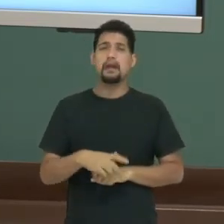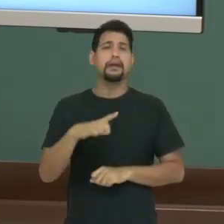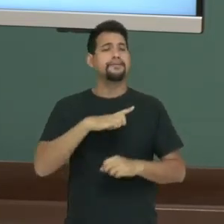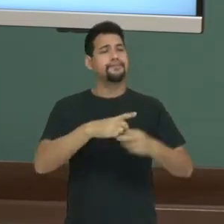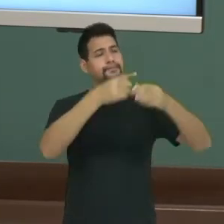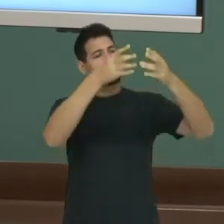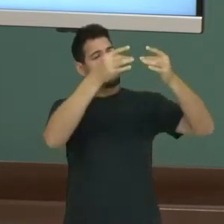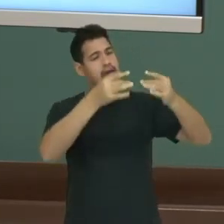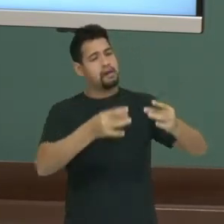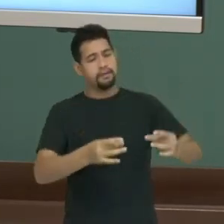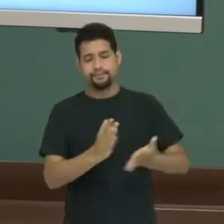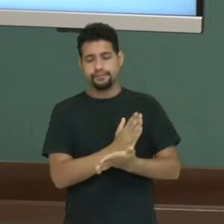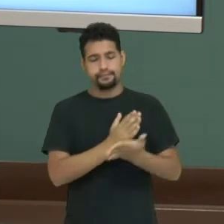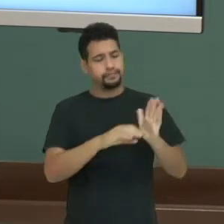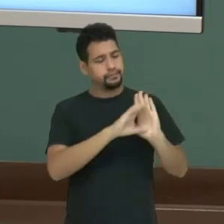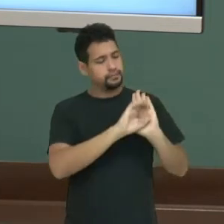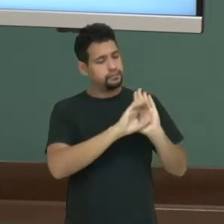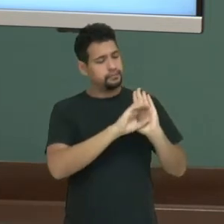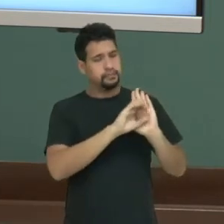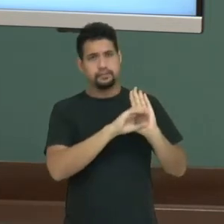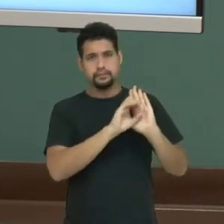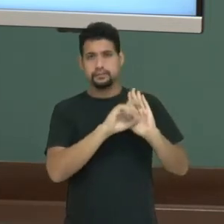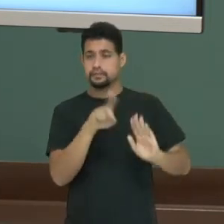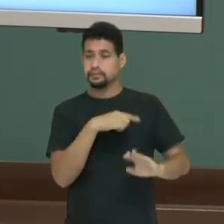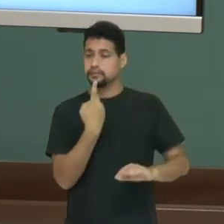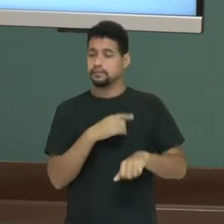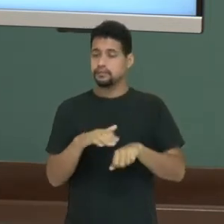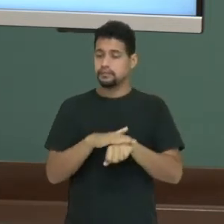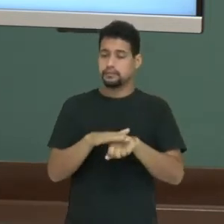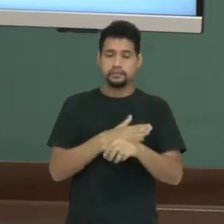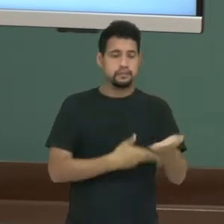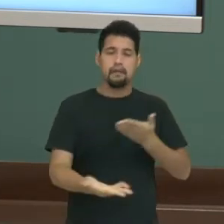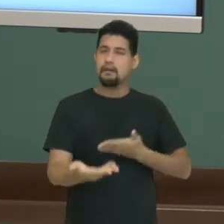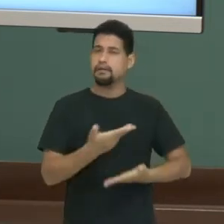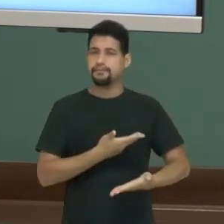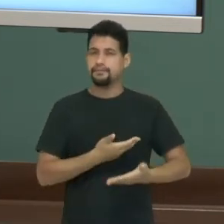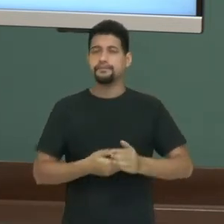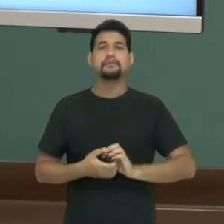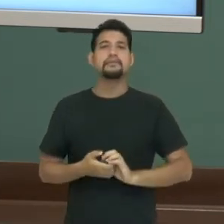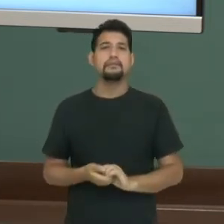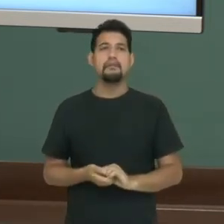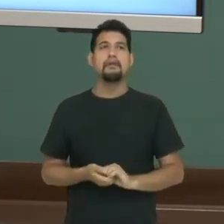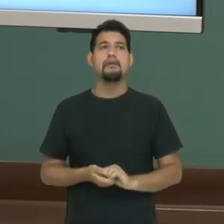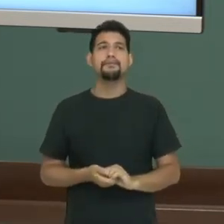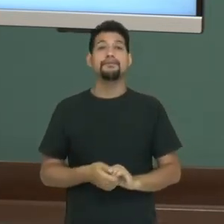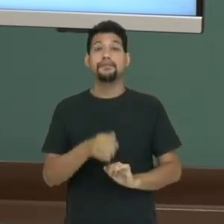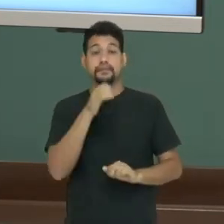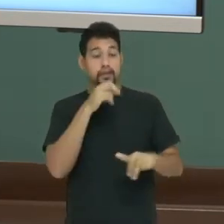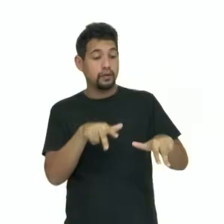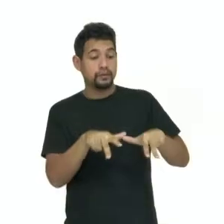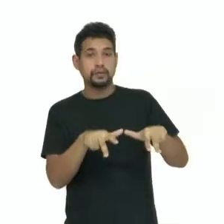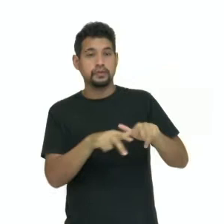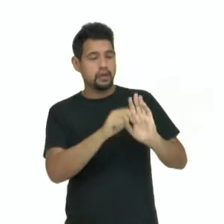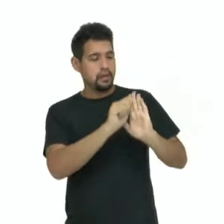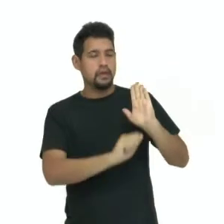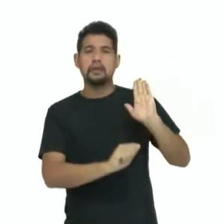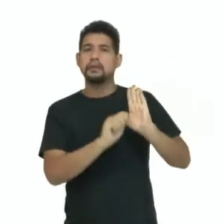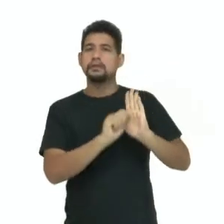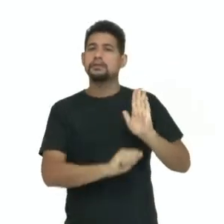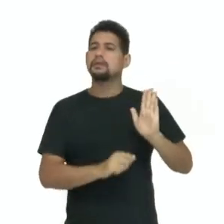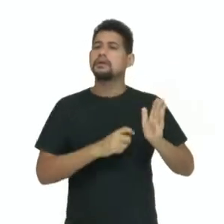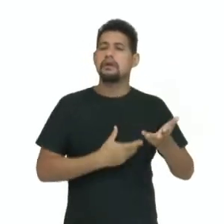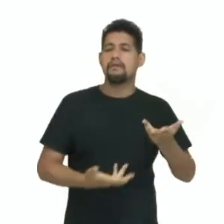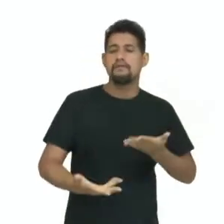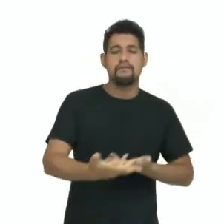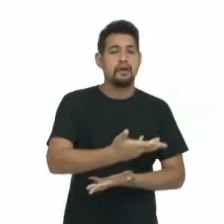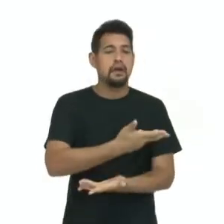definição aqui, alguns conceitos para nós conversarmos. Vamos a ele. É um gênero textual que transita entre